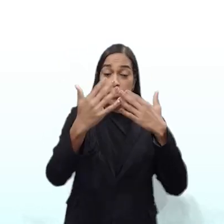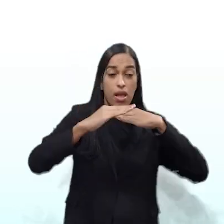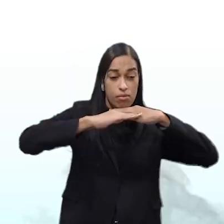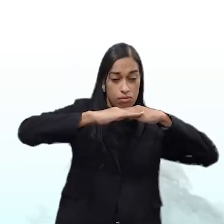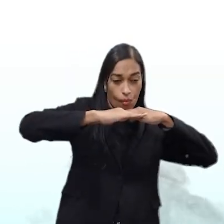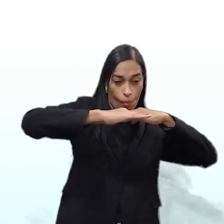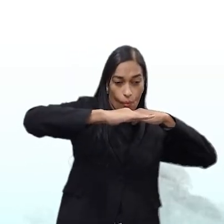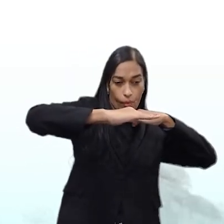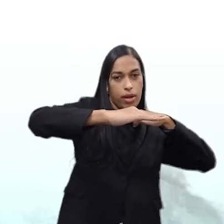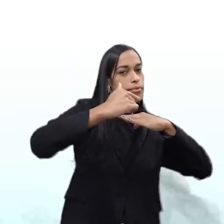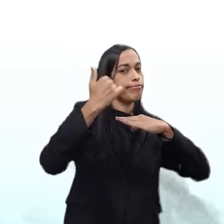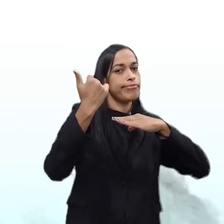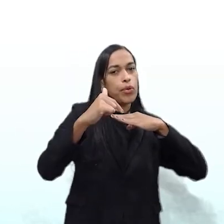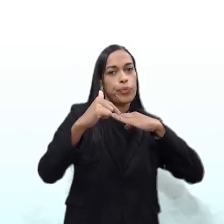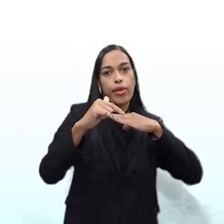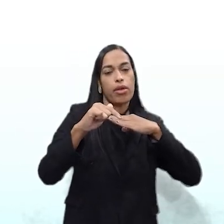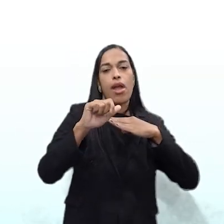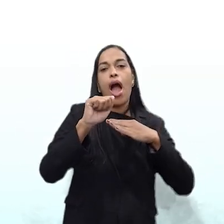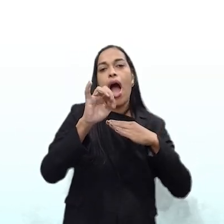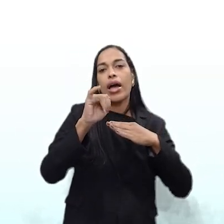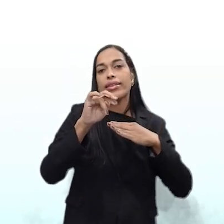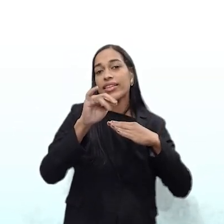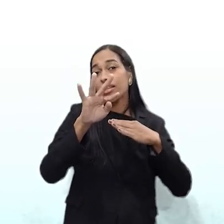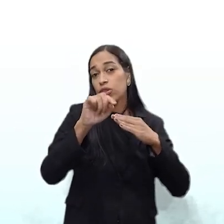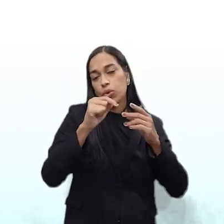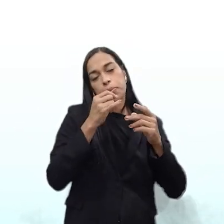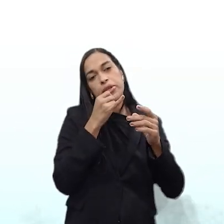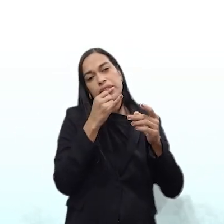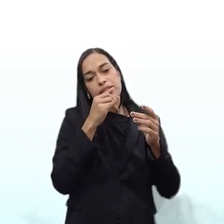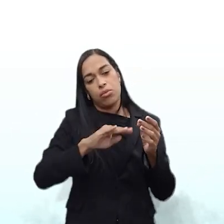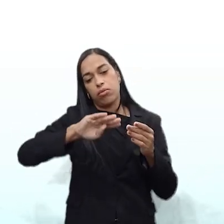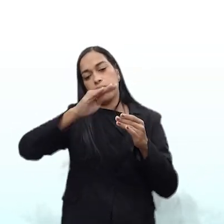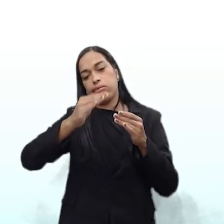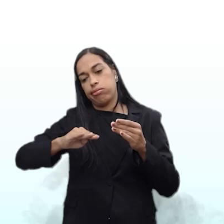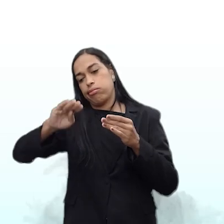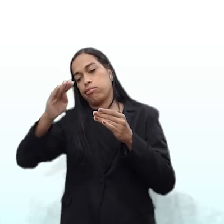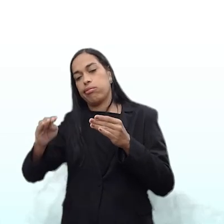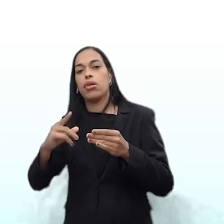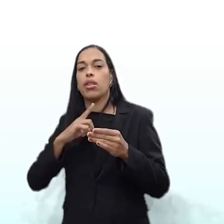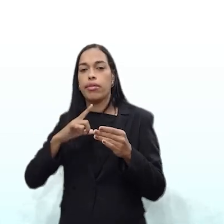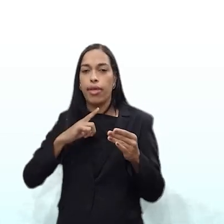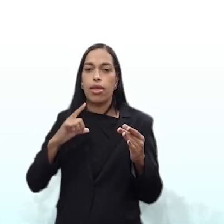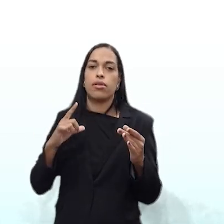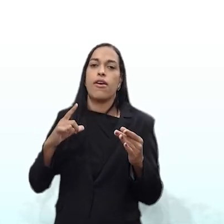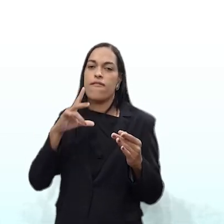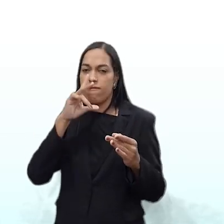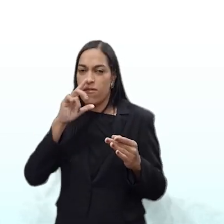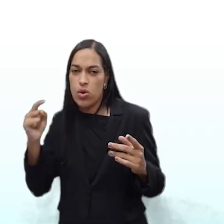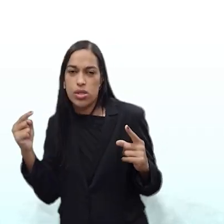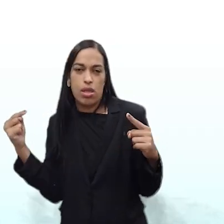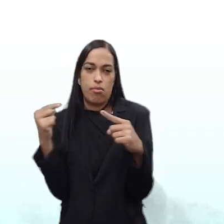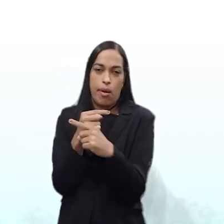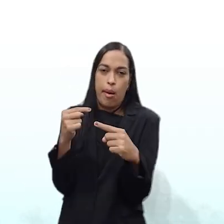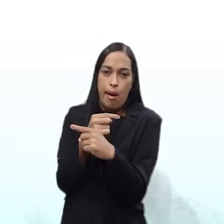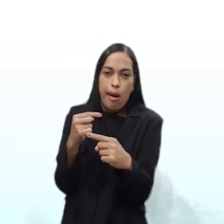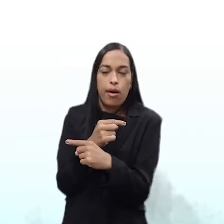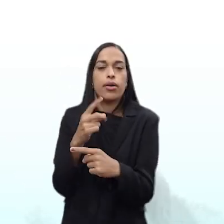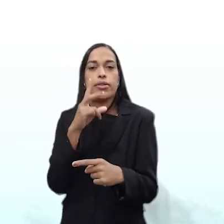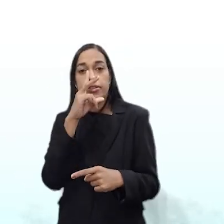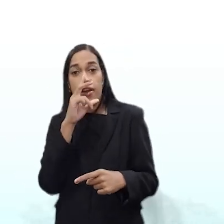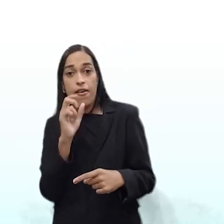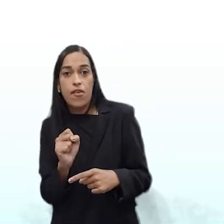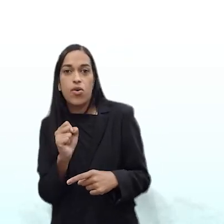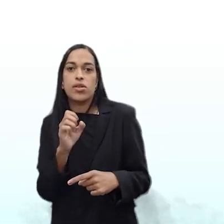lisa, significa que não tem atrito, mas quando ele fala da rugosidade do coeficiente, tem atrito sim. E nas trajetórias circulares, a